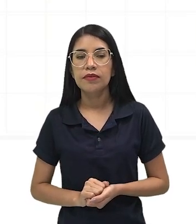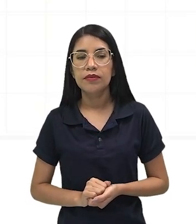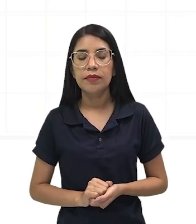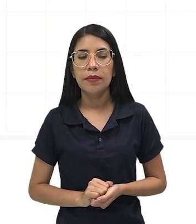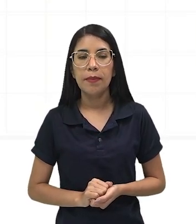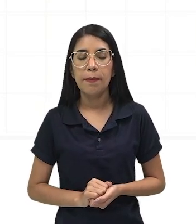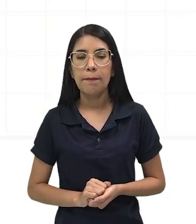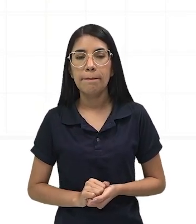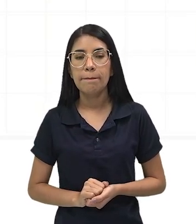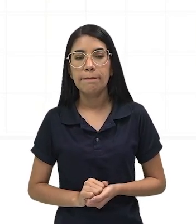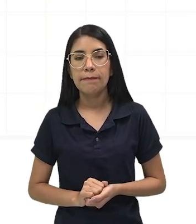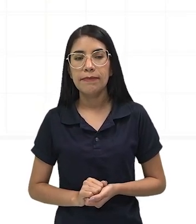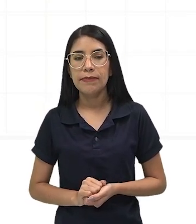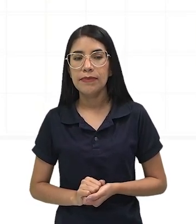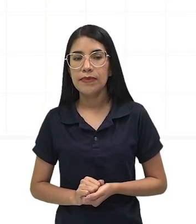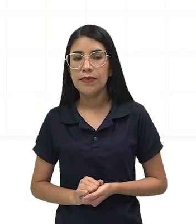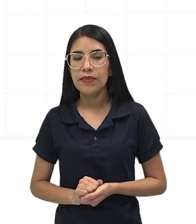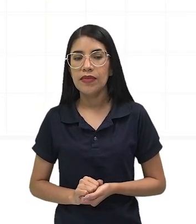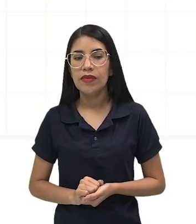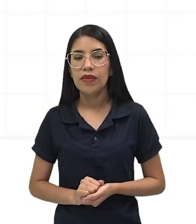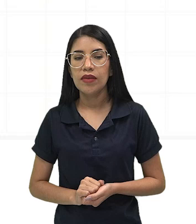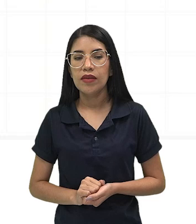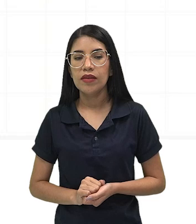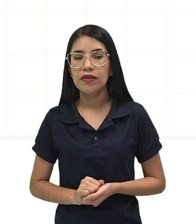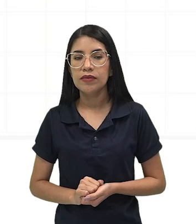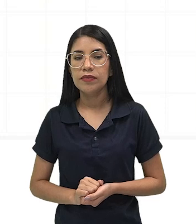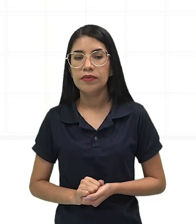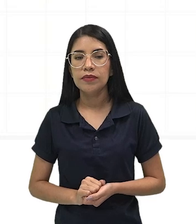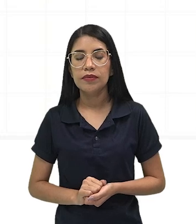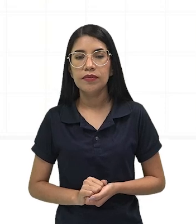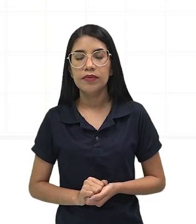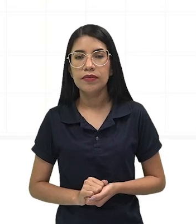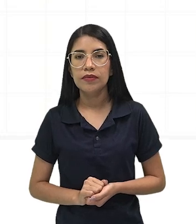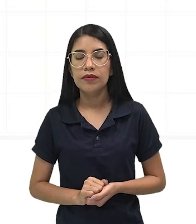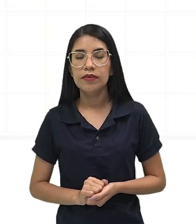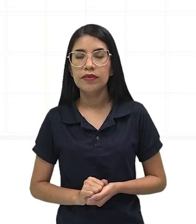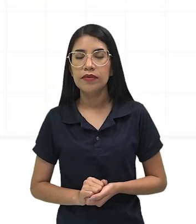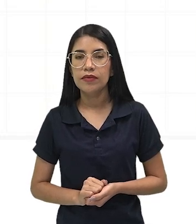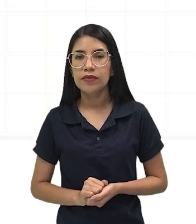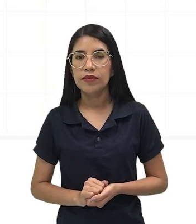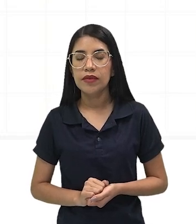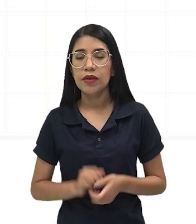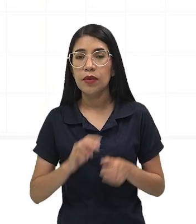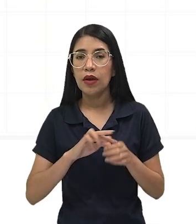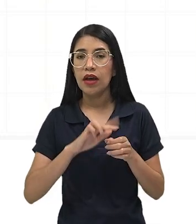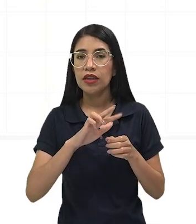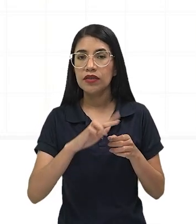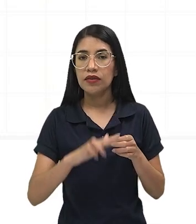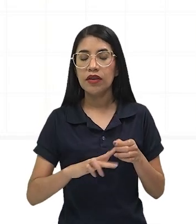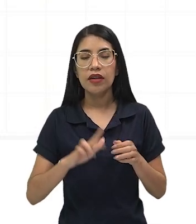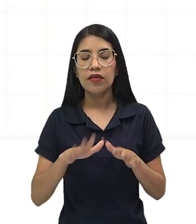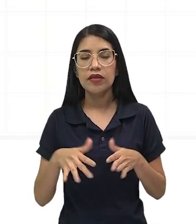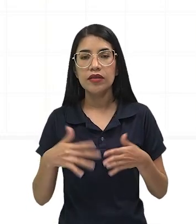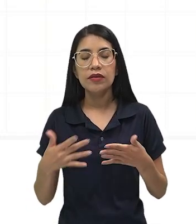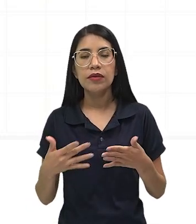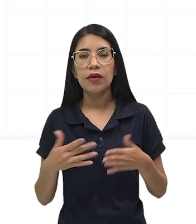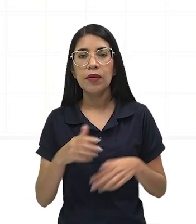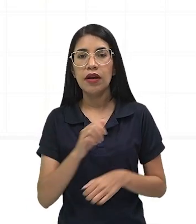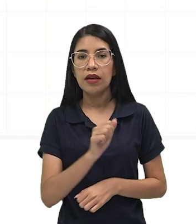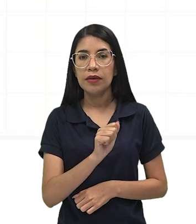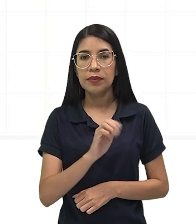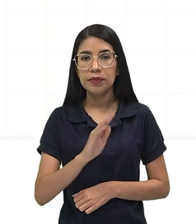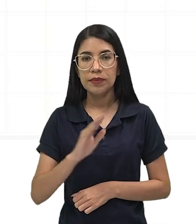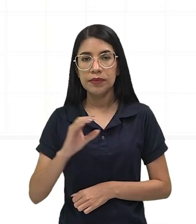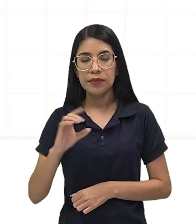olha. Quais são as variáveis da tua questão? Olha, A, B, C